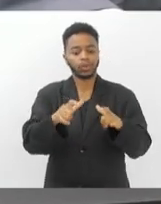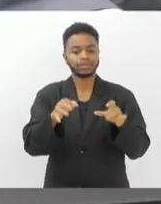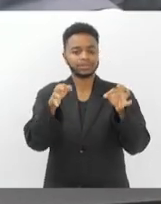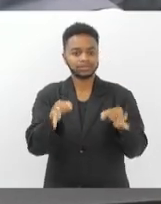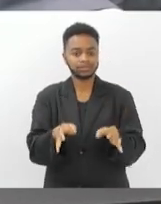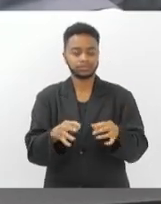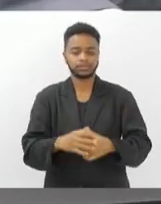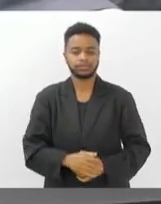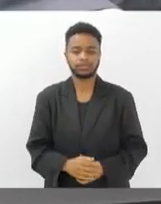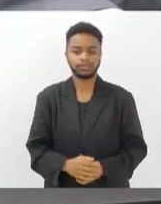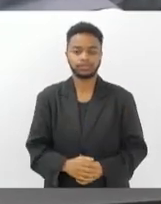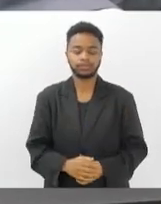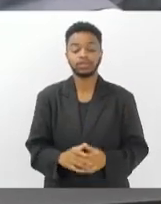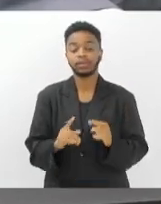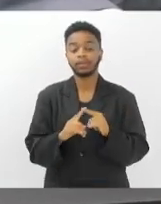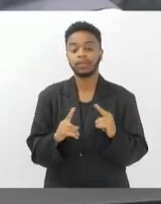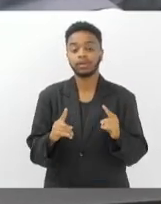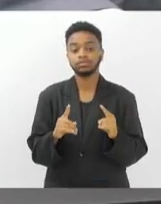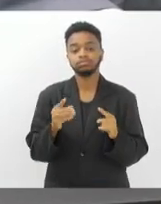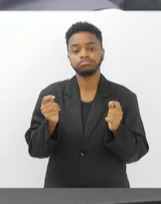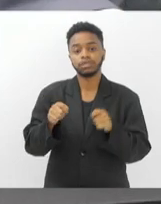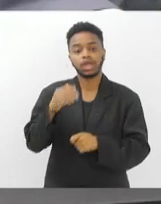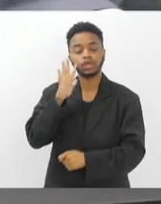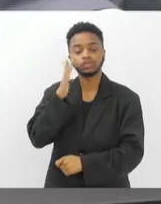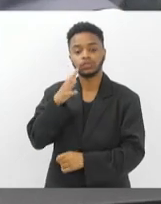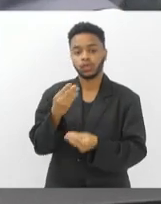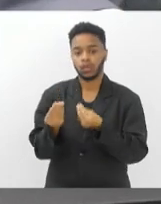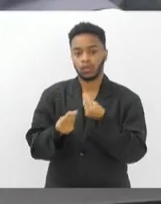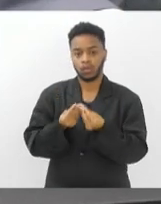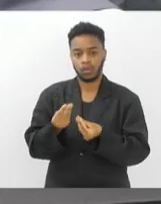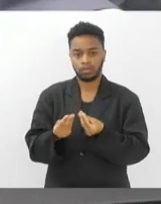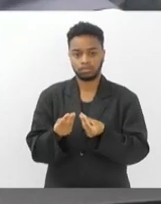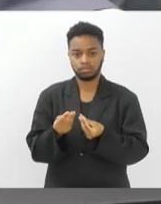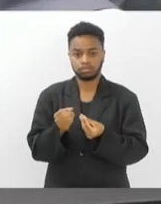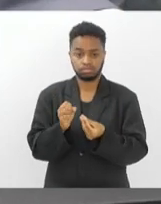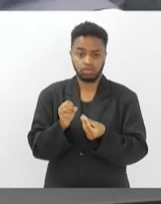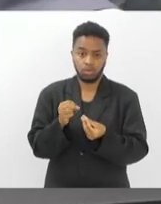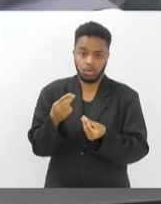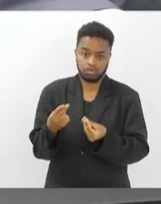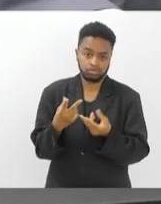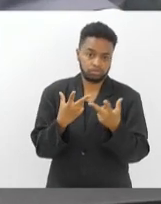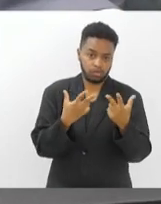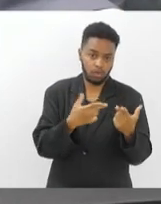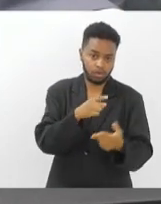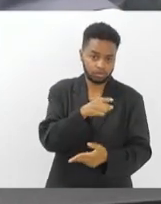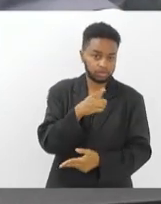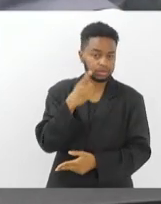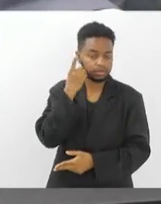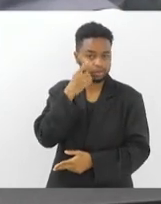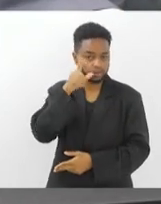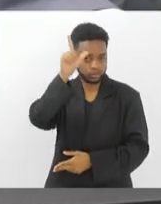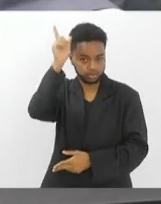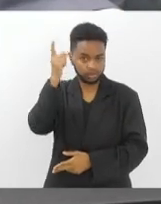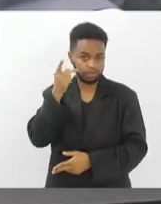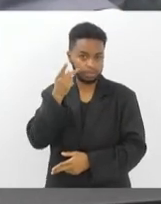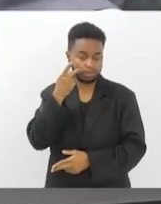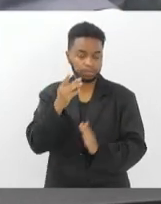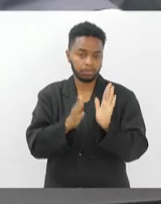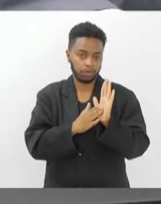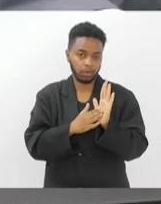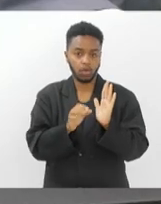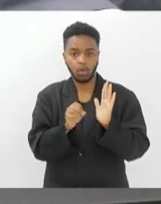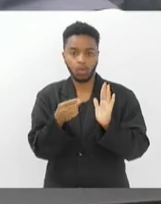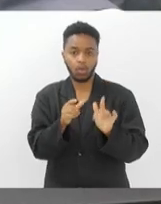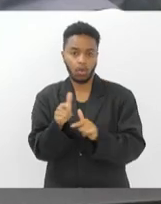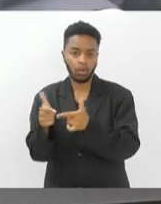caso, isso poderia se resolver ou da forma que o deputado Luiz Paulo propõe, ou outra, porque a área